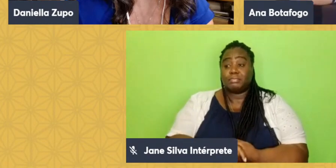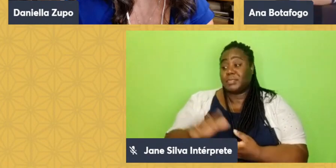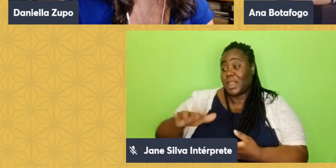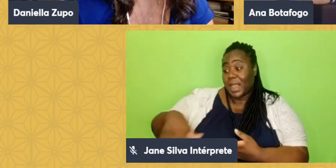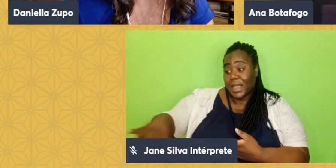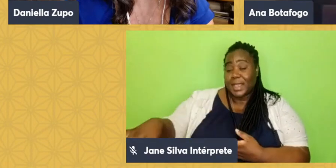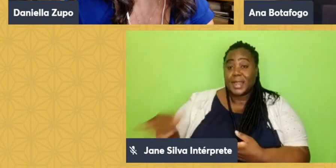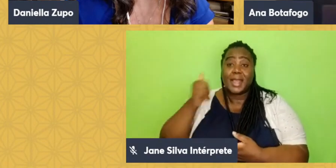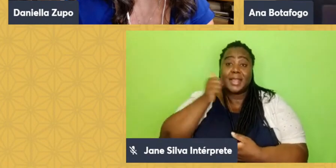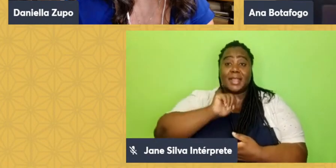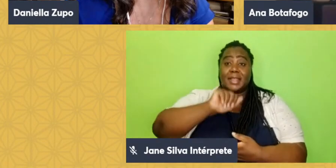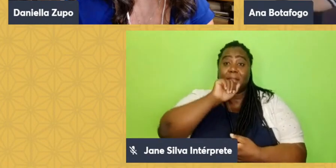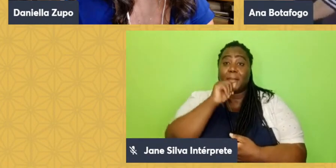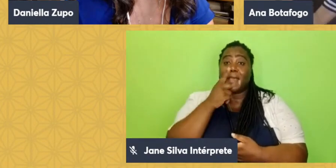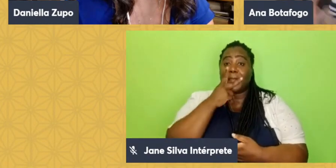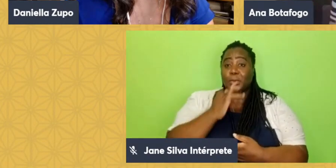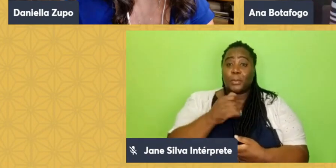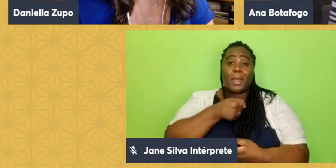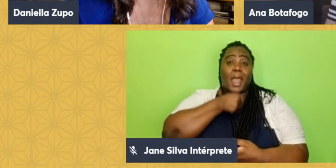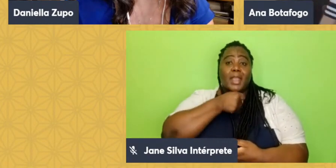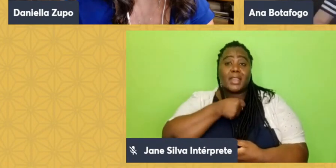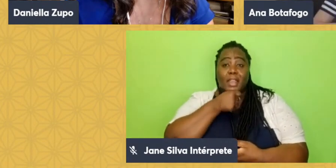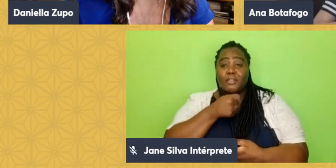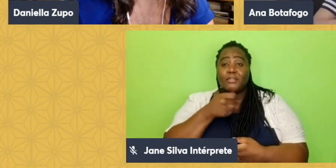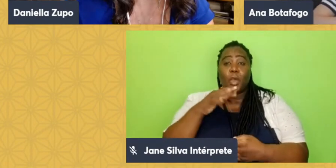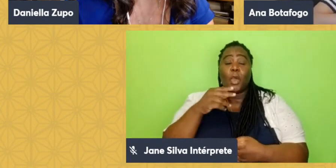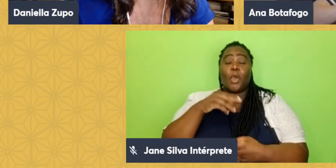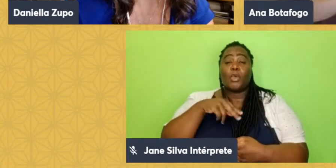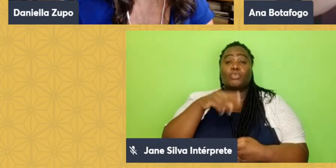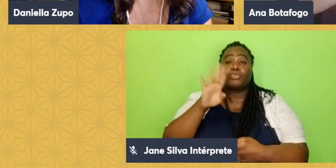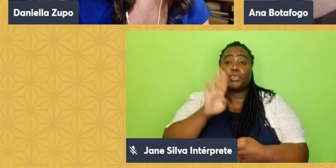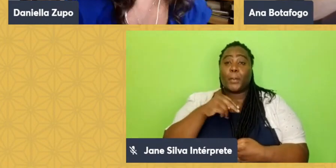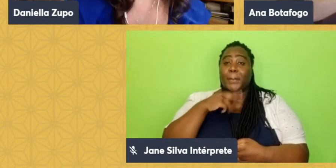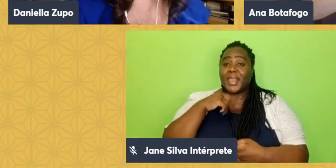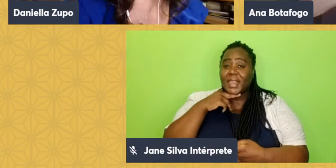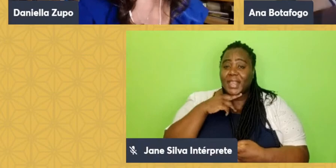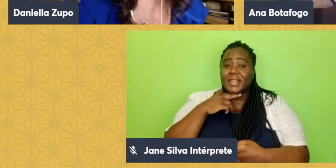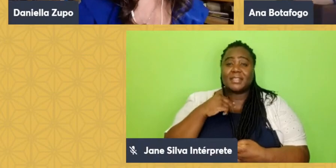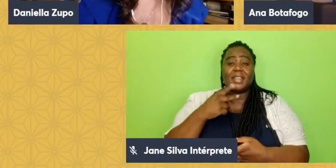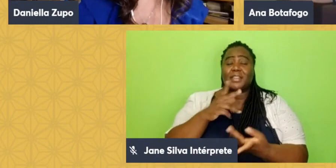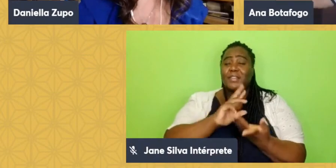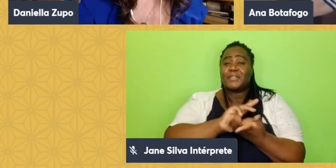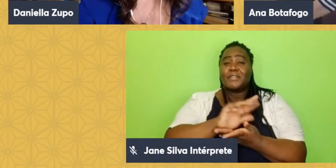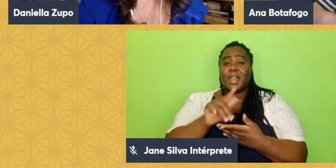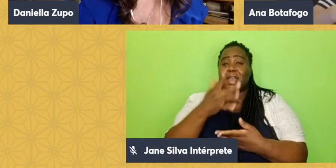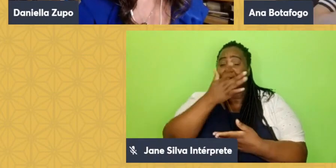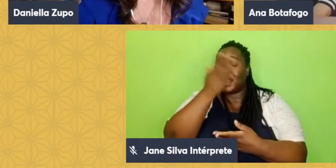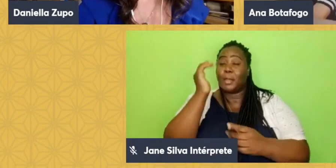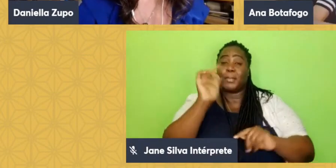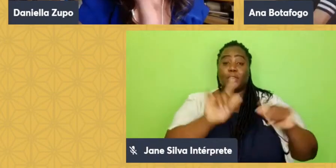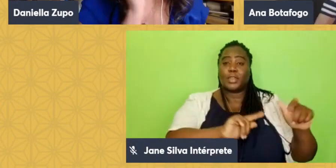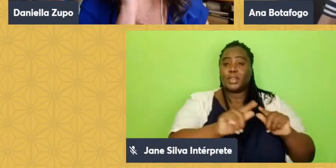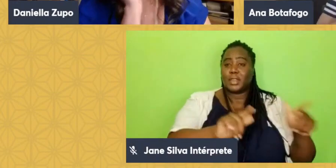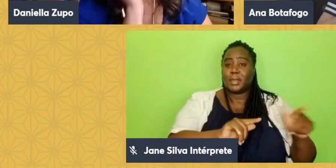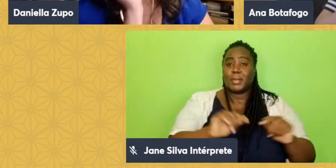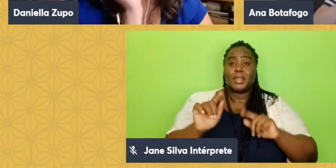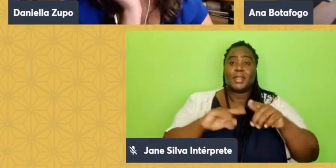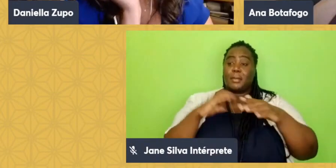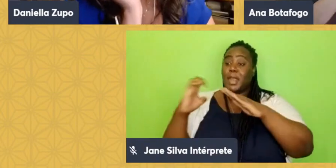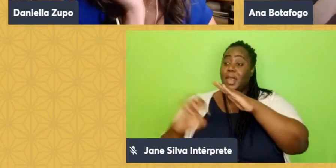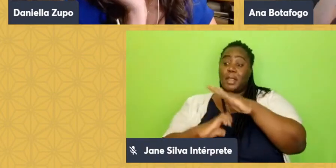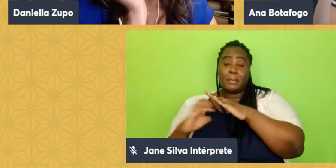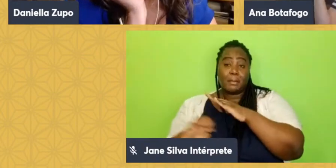criança da mãe do pai da vó do avô do bisavô da pessoa que trabalha que trabalha na